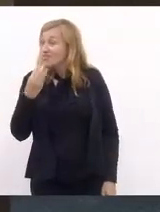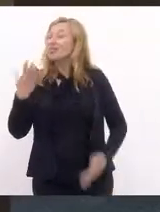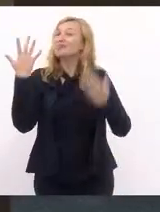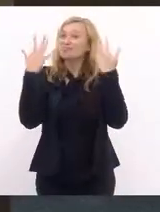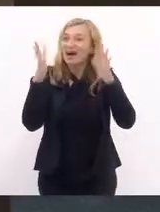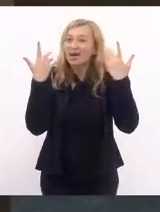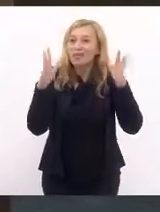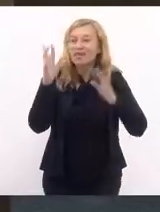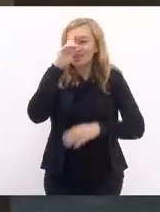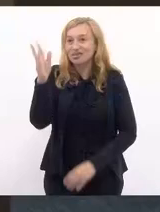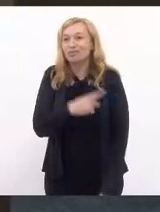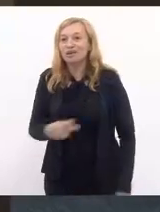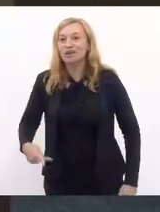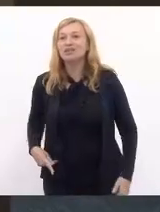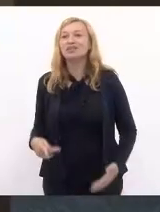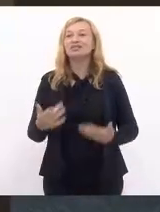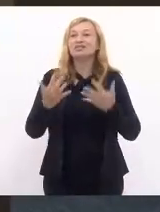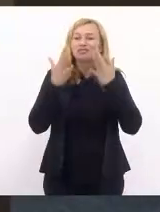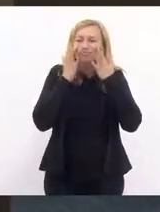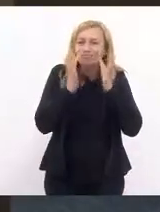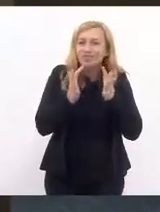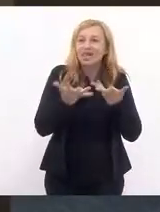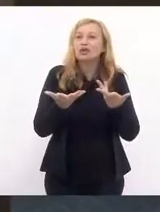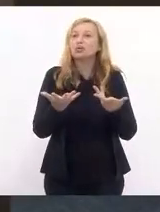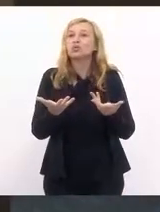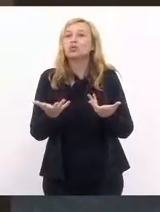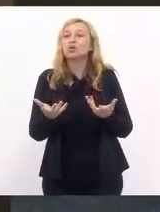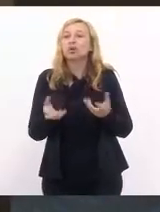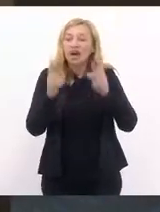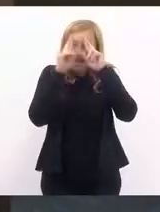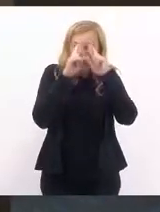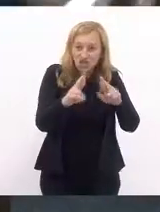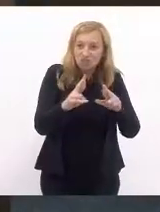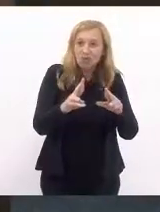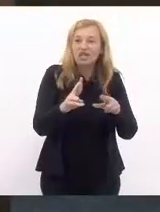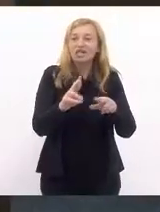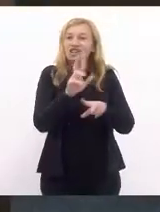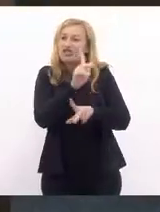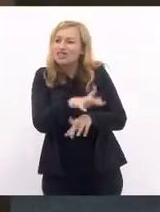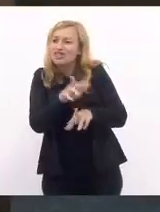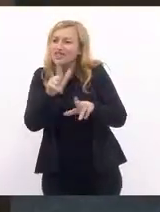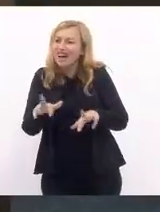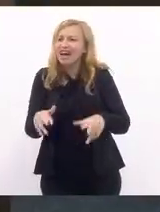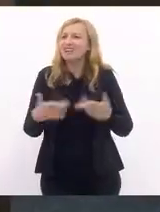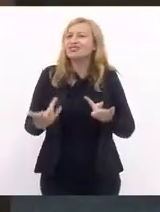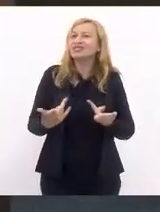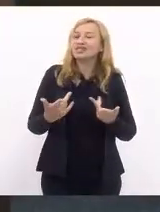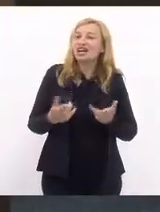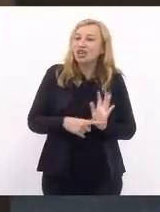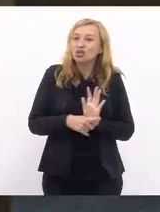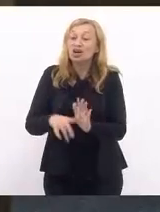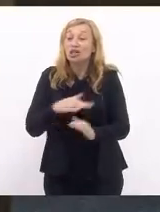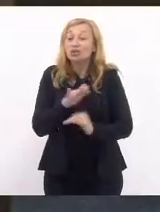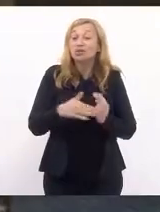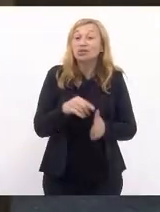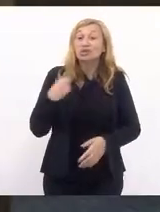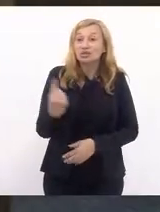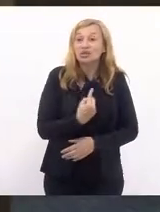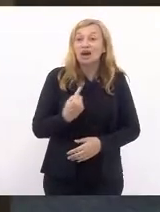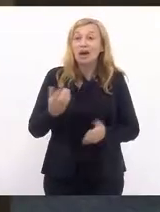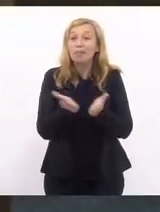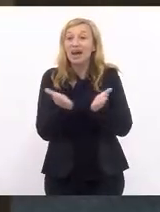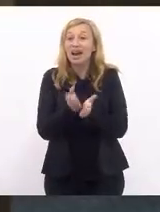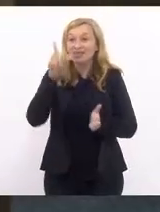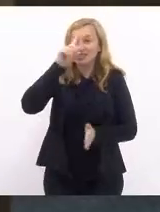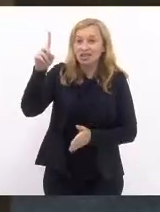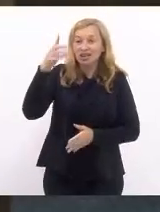meus parabéns princesa que você é um cara muito atencioso você respeita a diversidade você atende a todos nós a